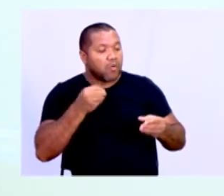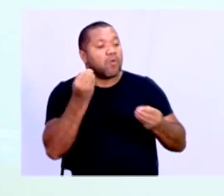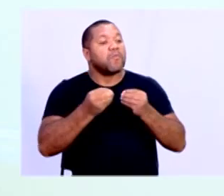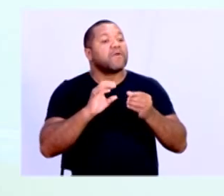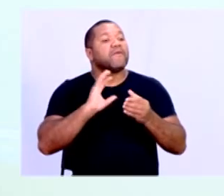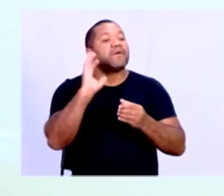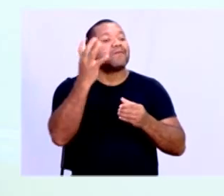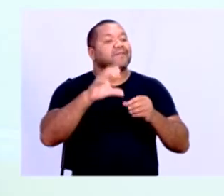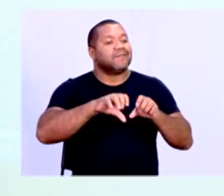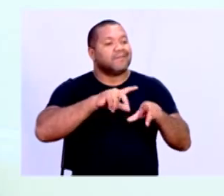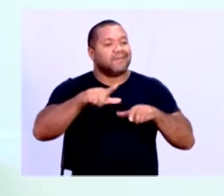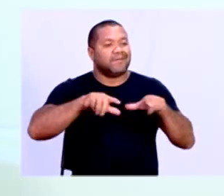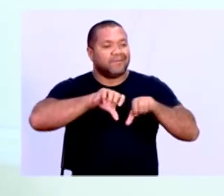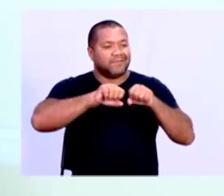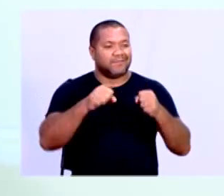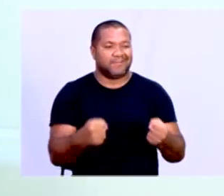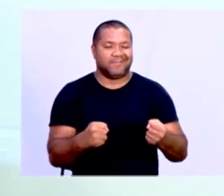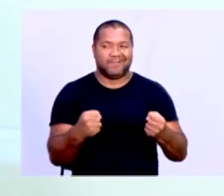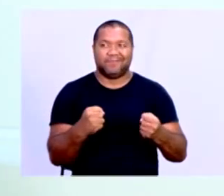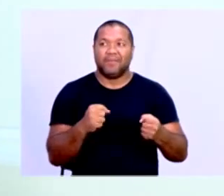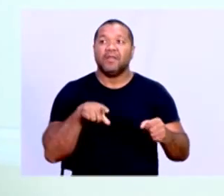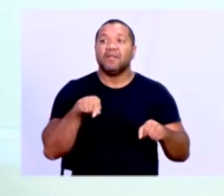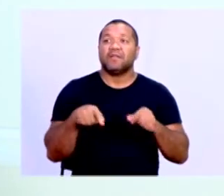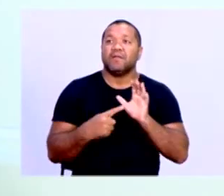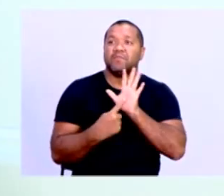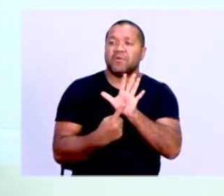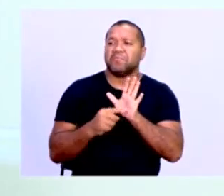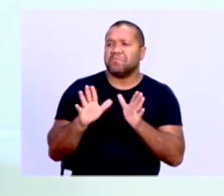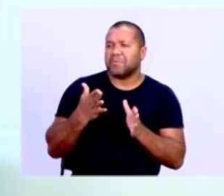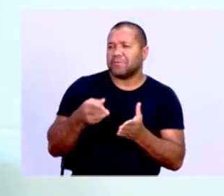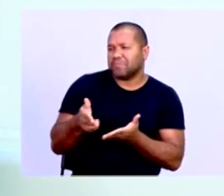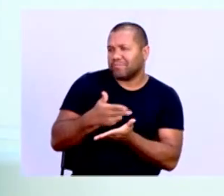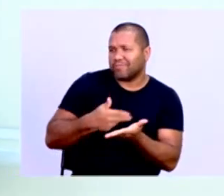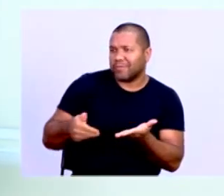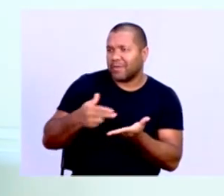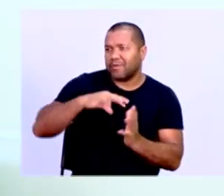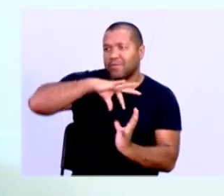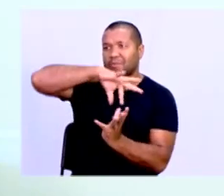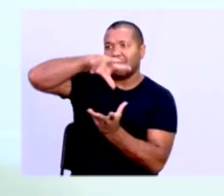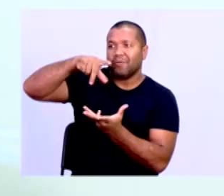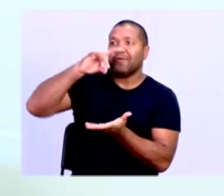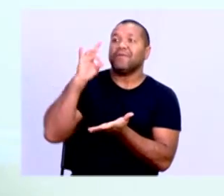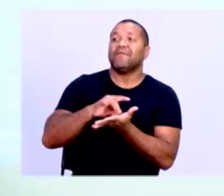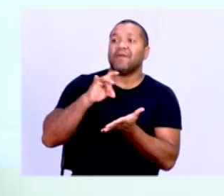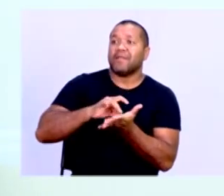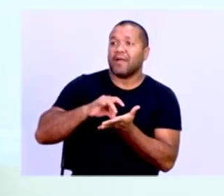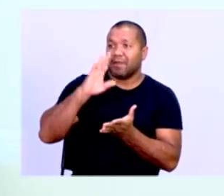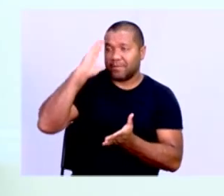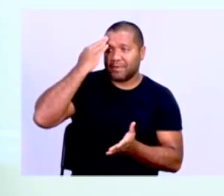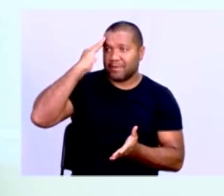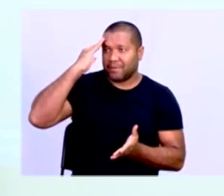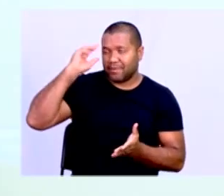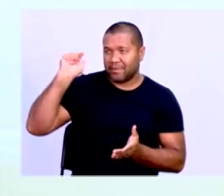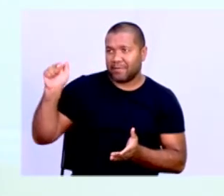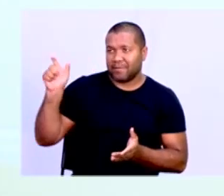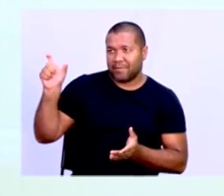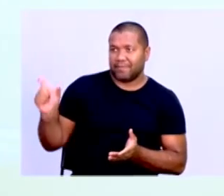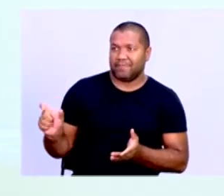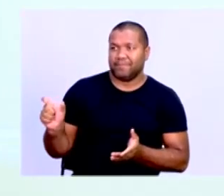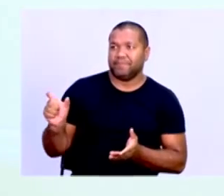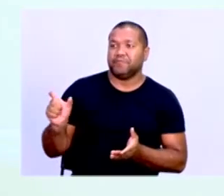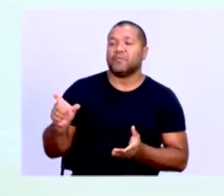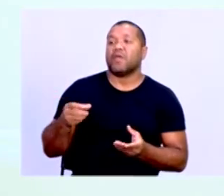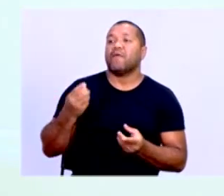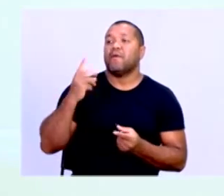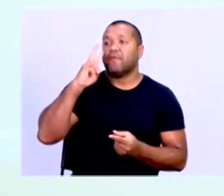ele traz mais ou menos o desenho do mundo real para o cliente. Vamos ver como é que a orientação a